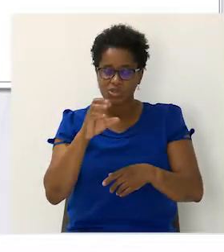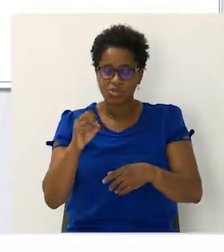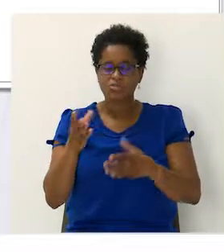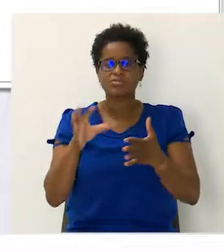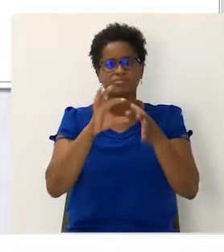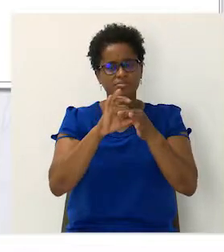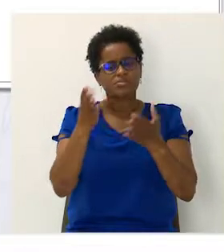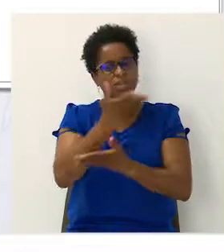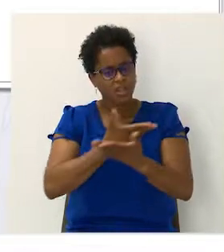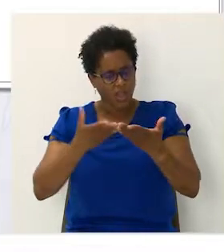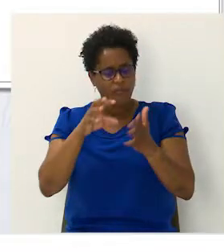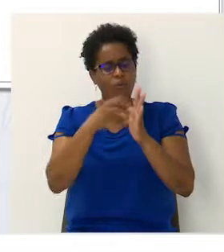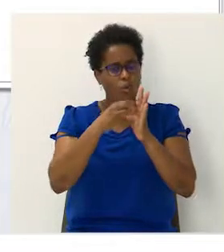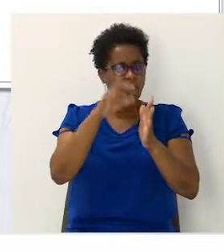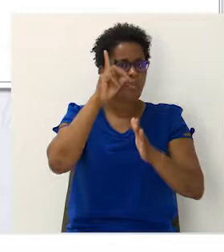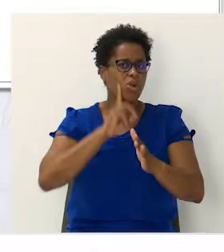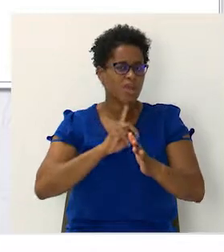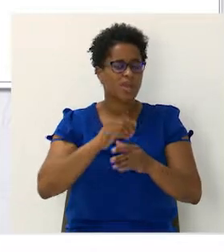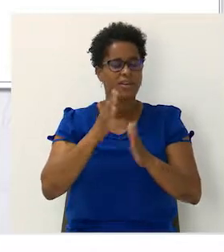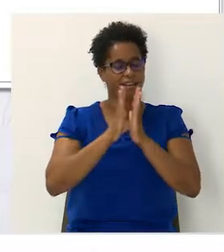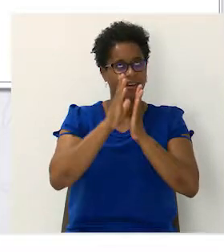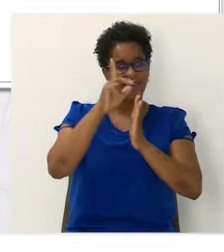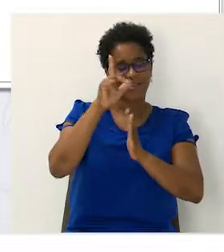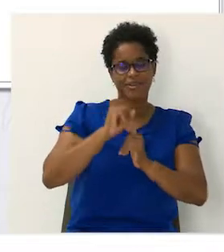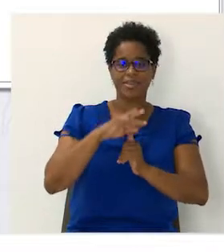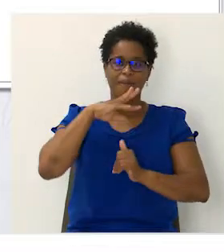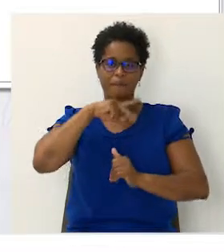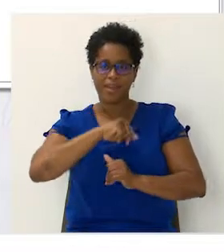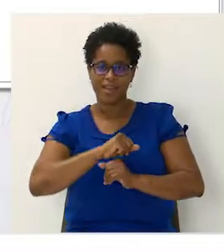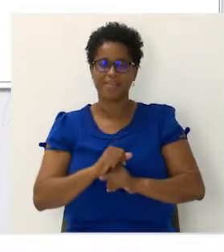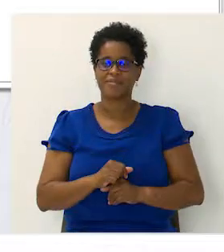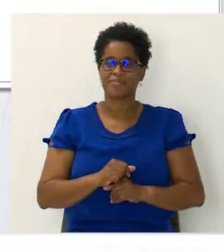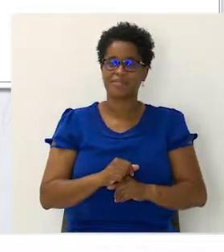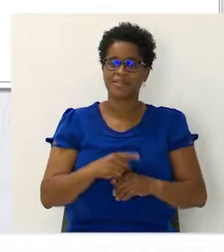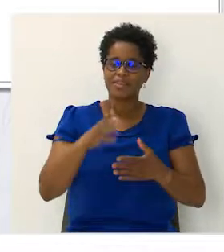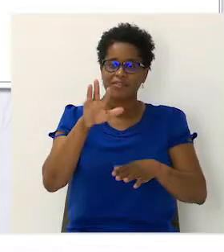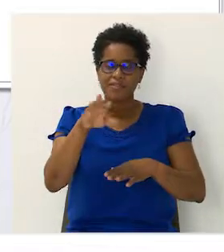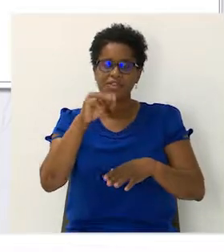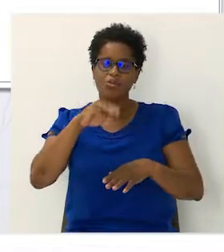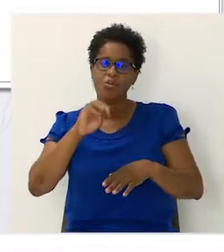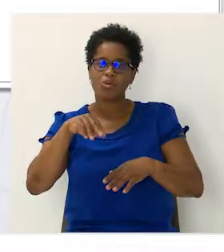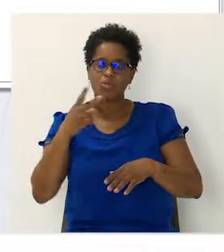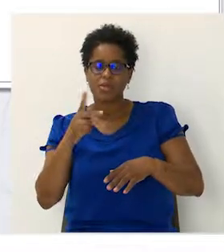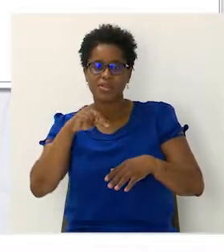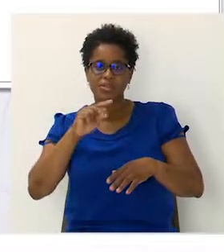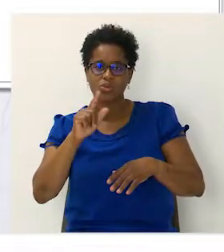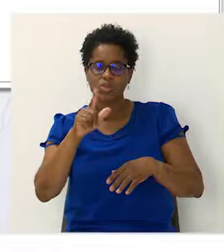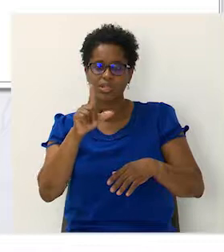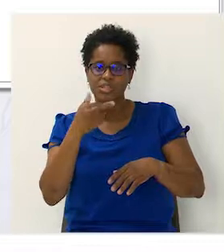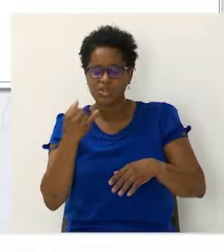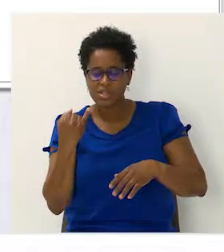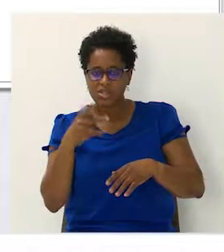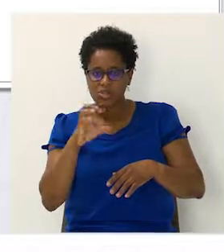a figura da mulher com a deusa mãe, definir monumentos megalíticos,